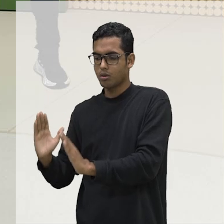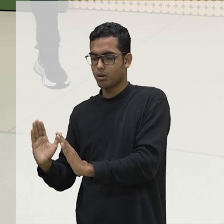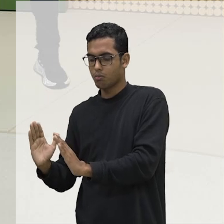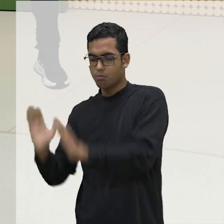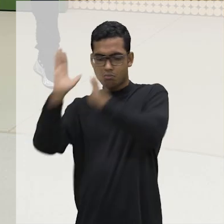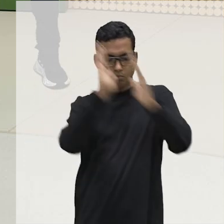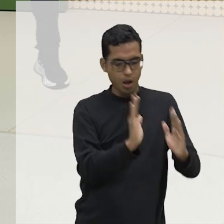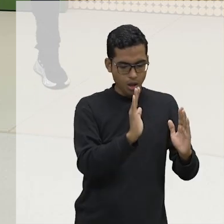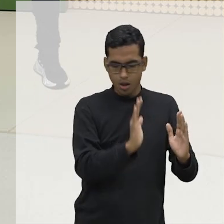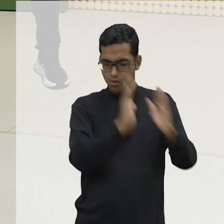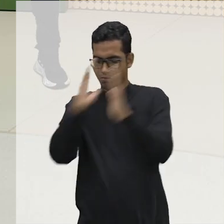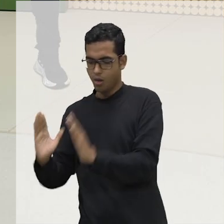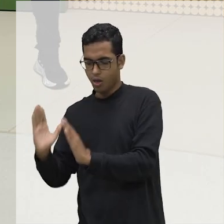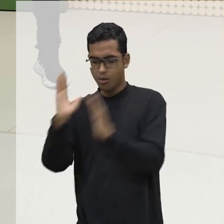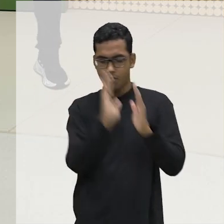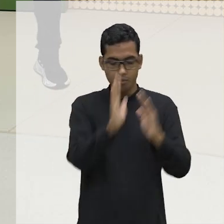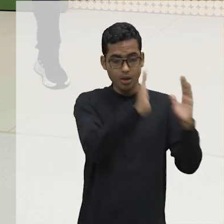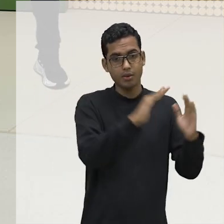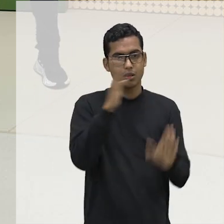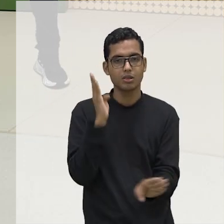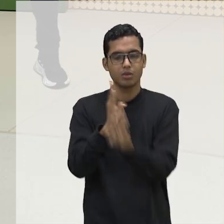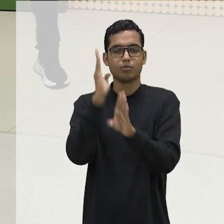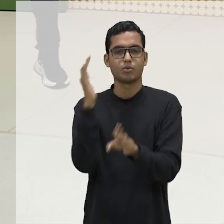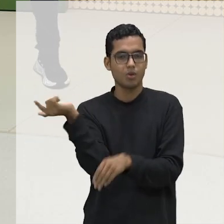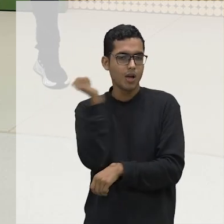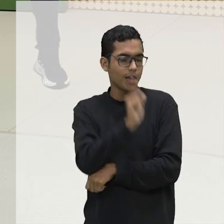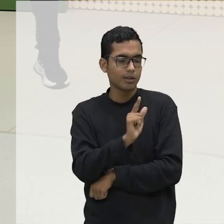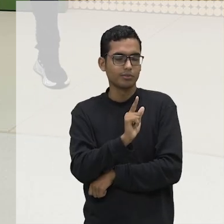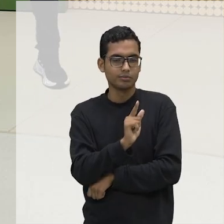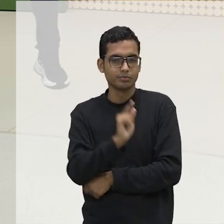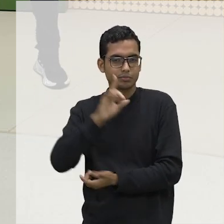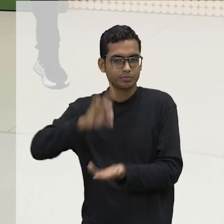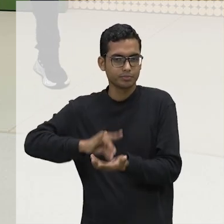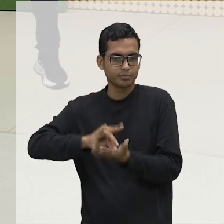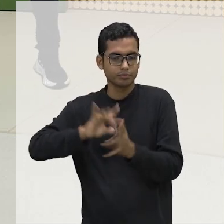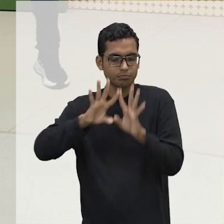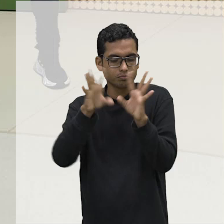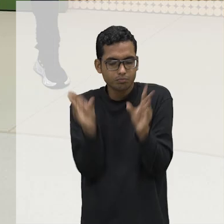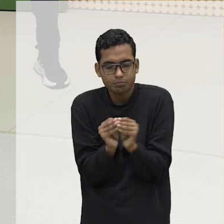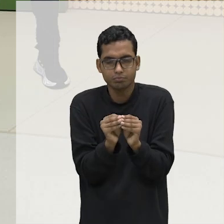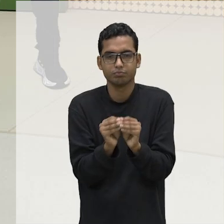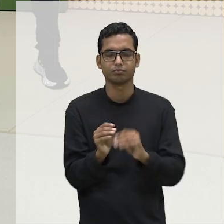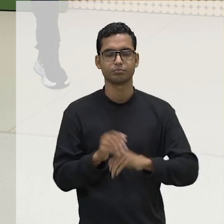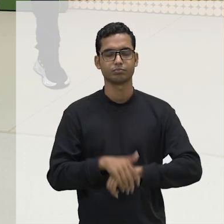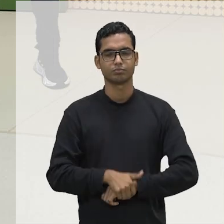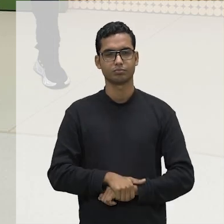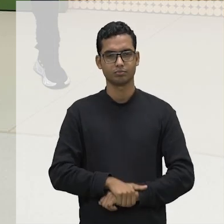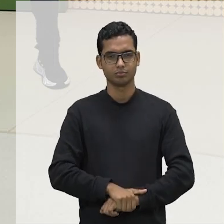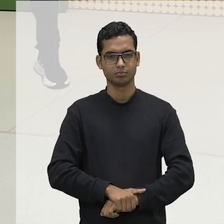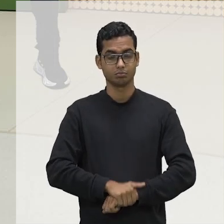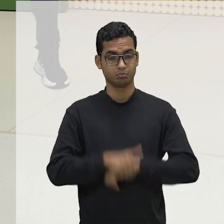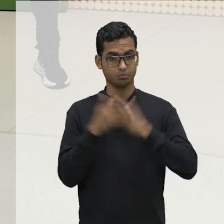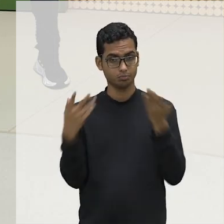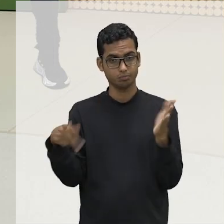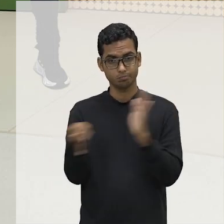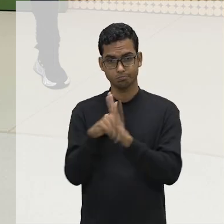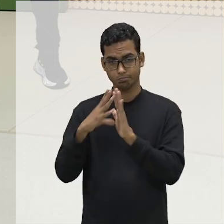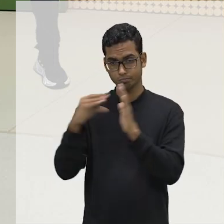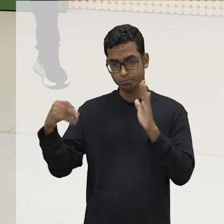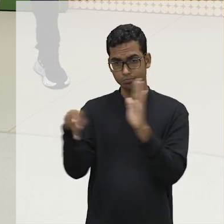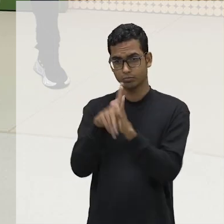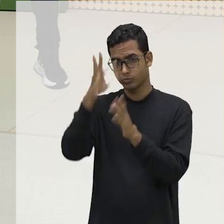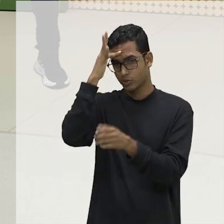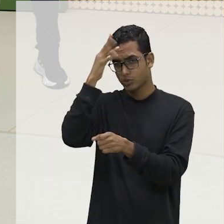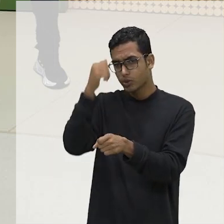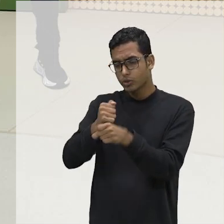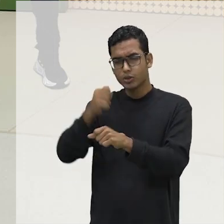científico acabe fazendo com que eu ajuste o passo anterior. Então veja, os modelos físicos, os